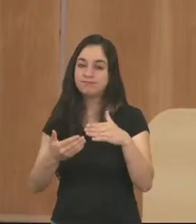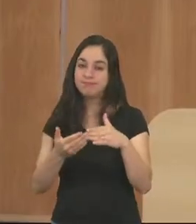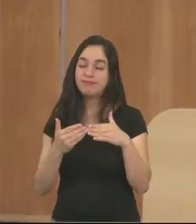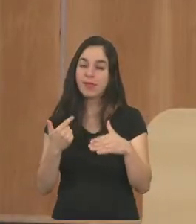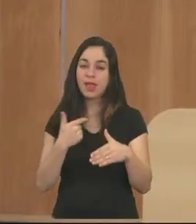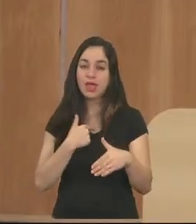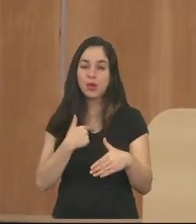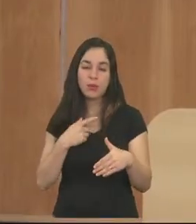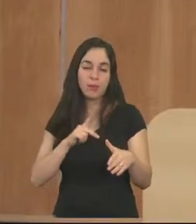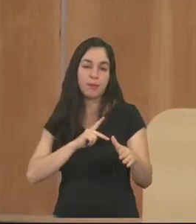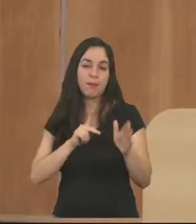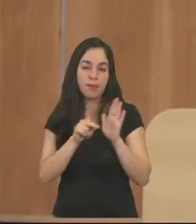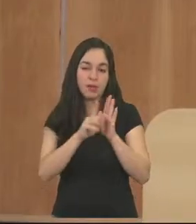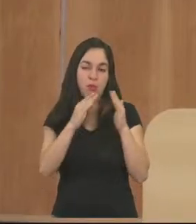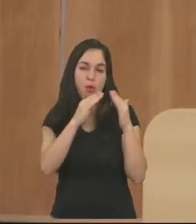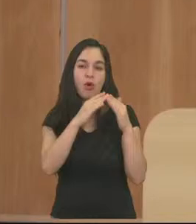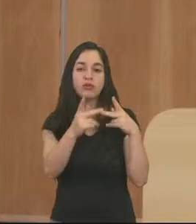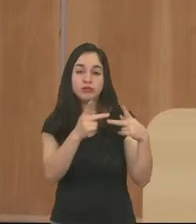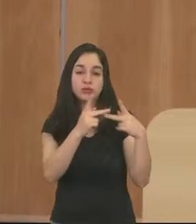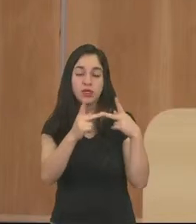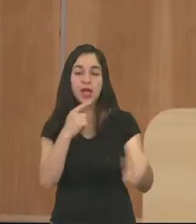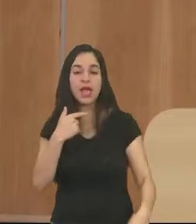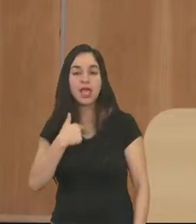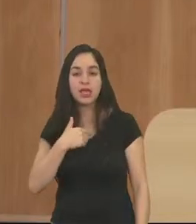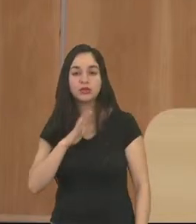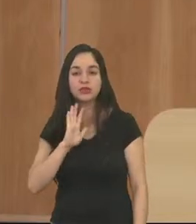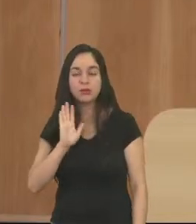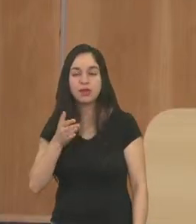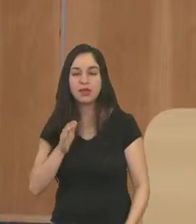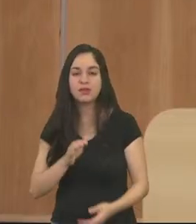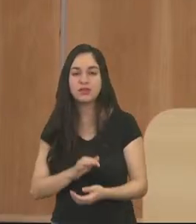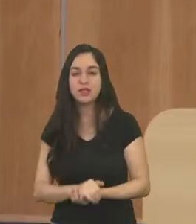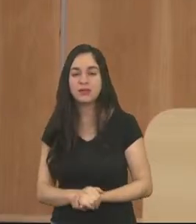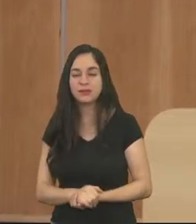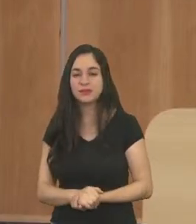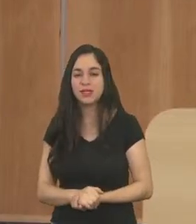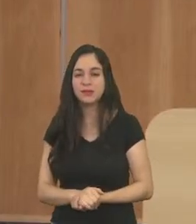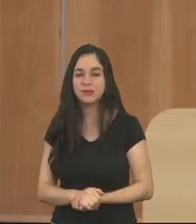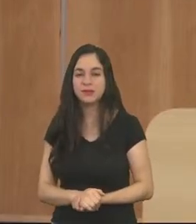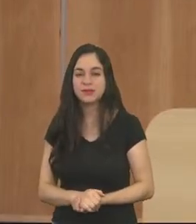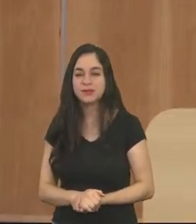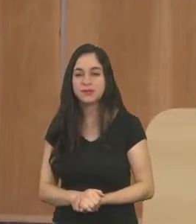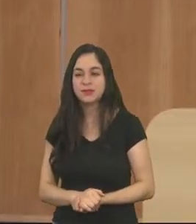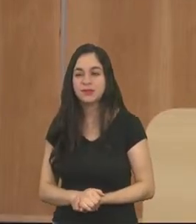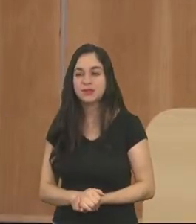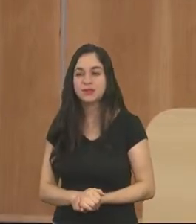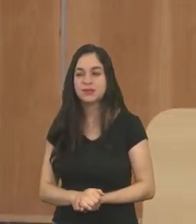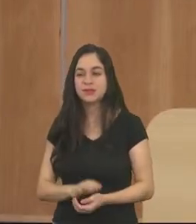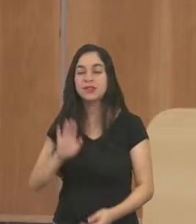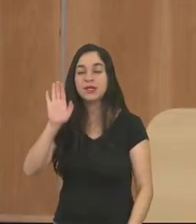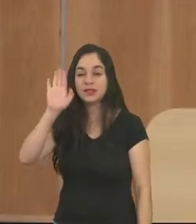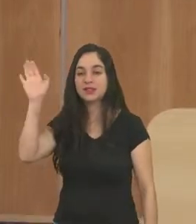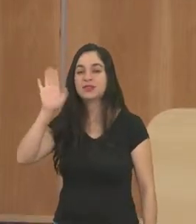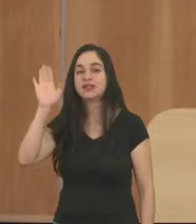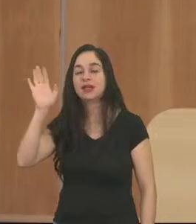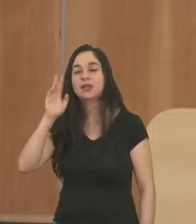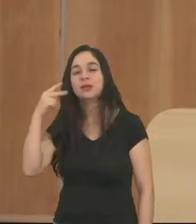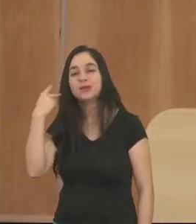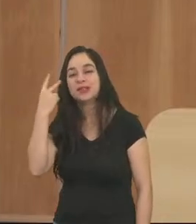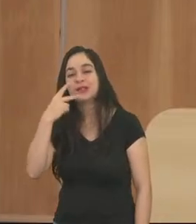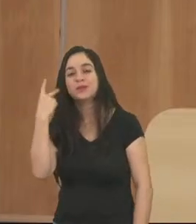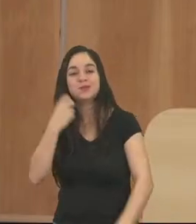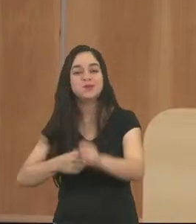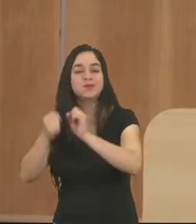Campos. Inclusive, eu fui candidato a vereador pelo PSTU na eleição passada. E independente da sigla e da